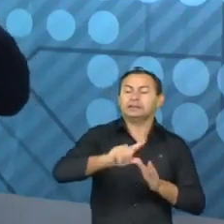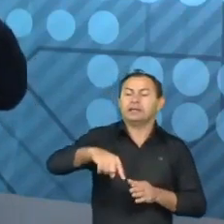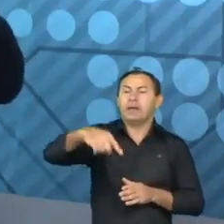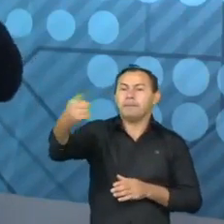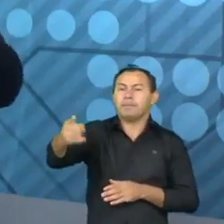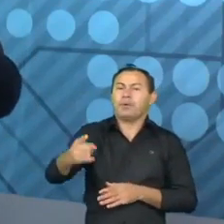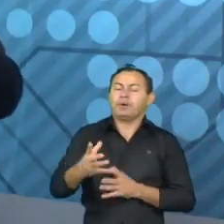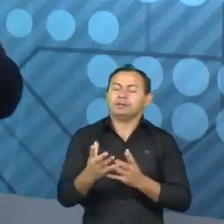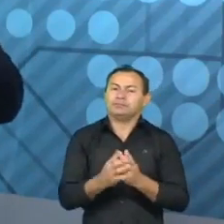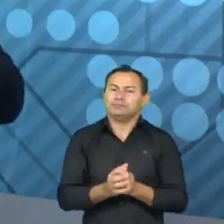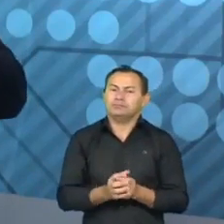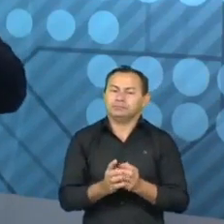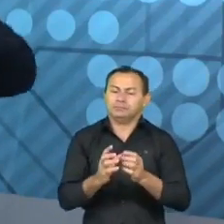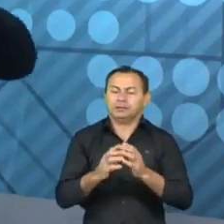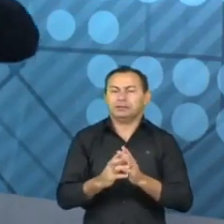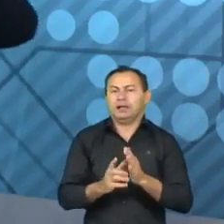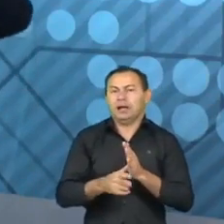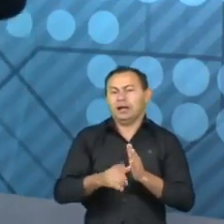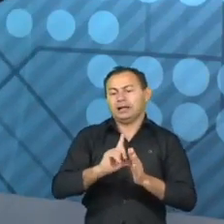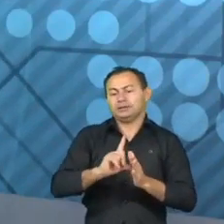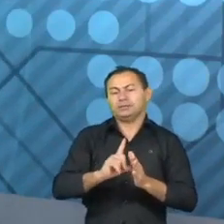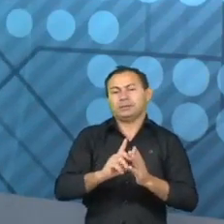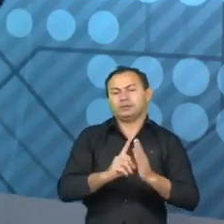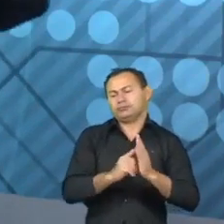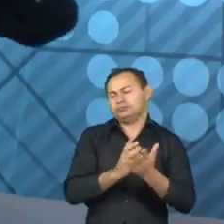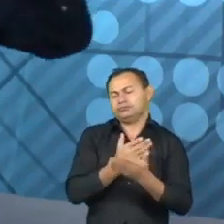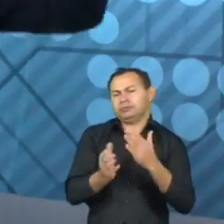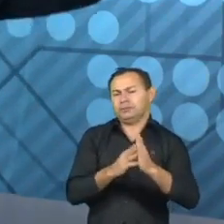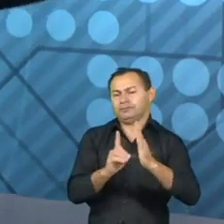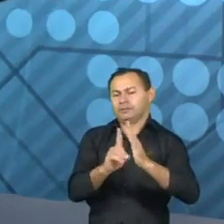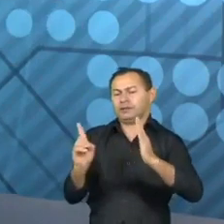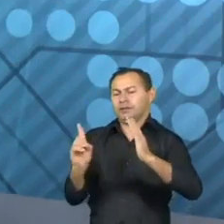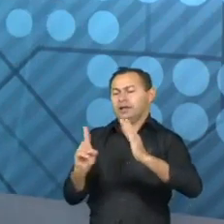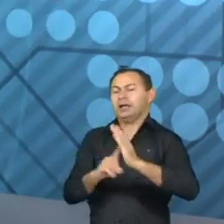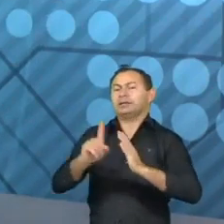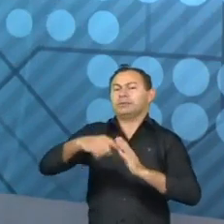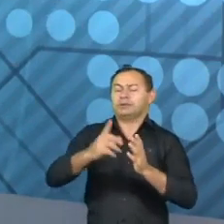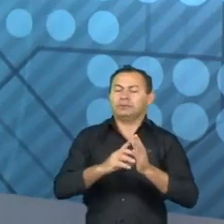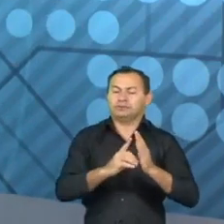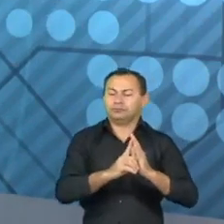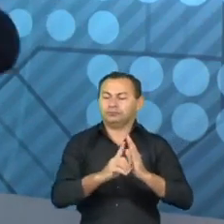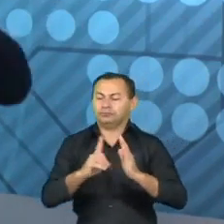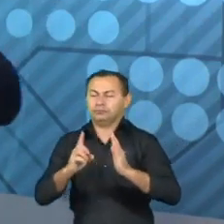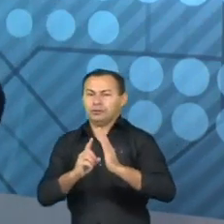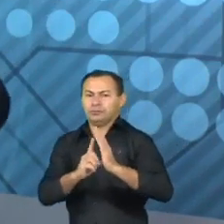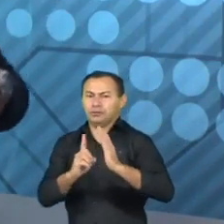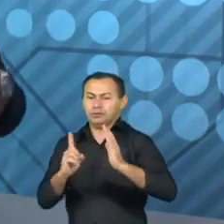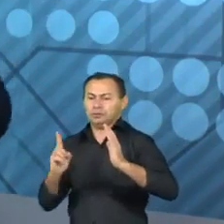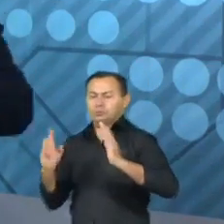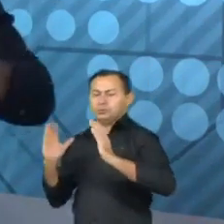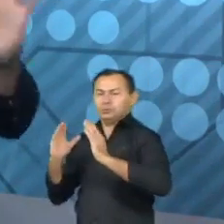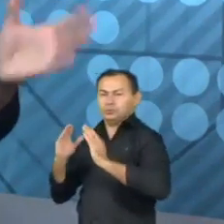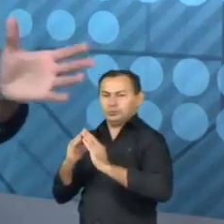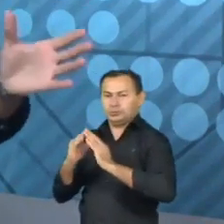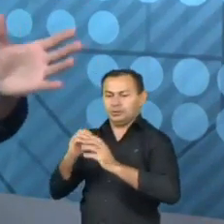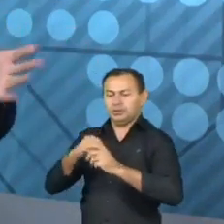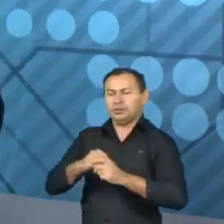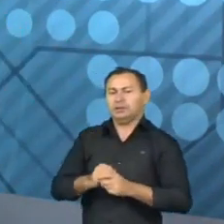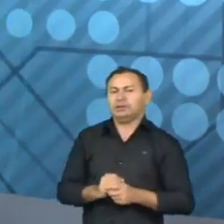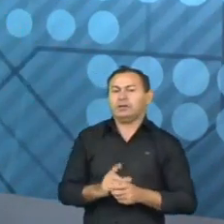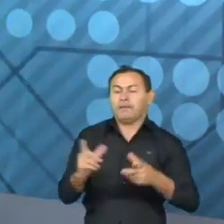nós adotamos tal medida preventiva. Então, depois que a gente colocou o lockdown, teve uma baixa em número de contágio ou